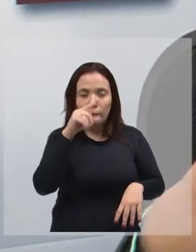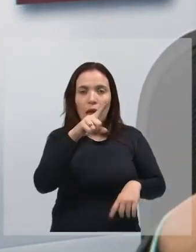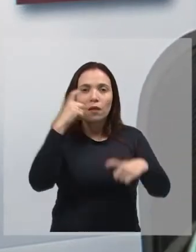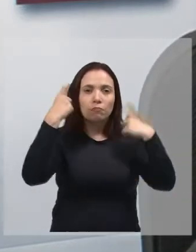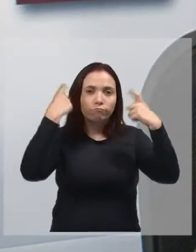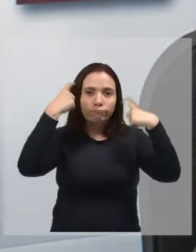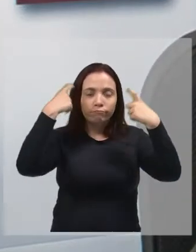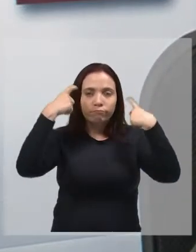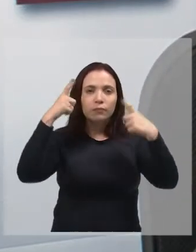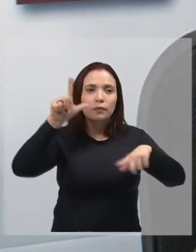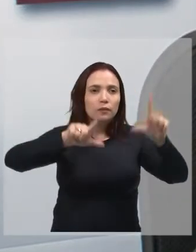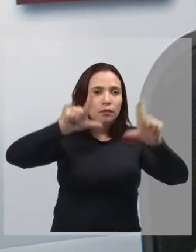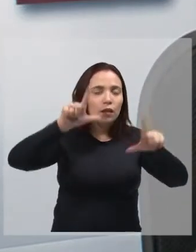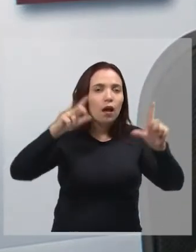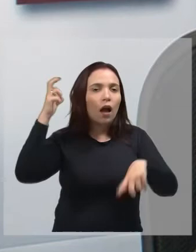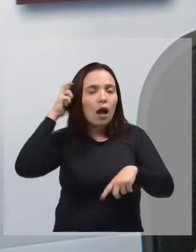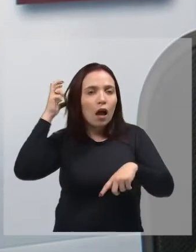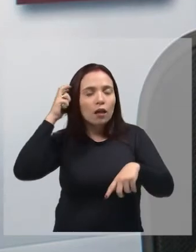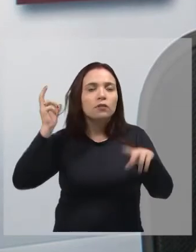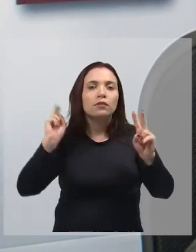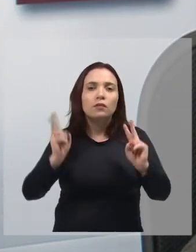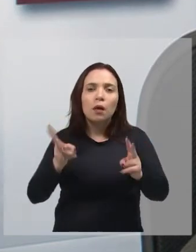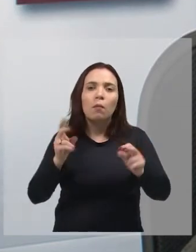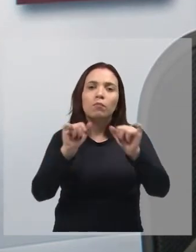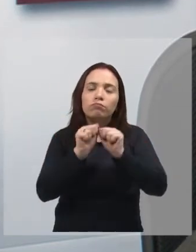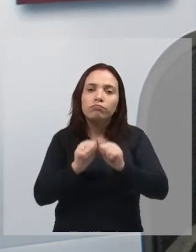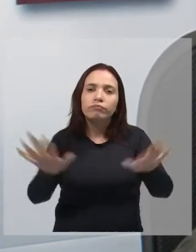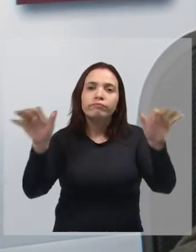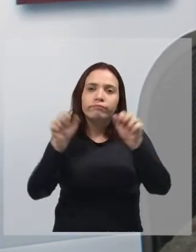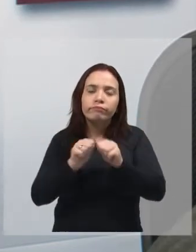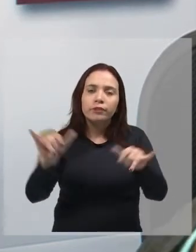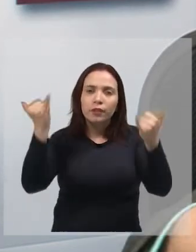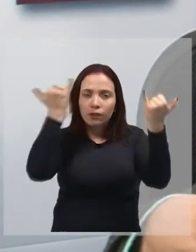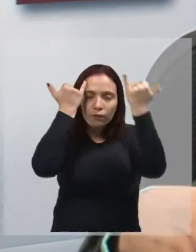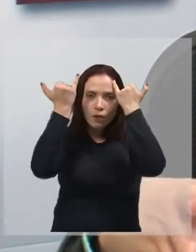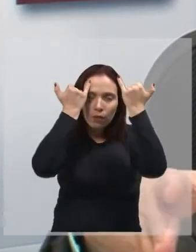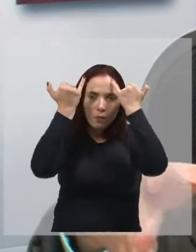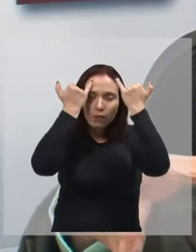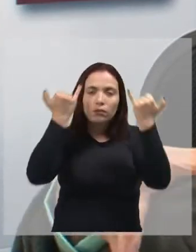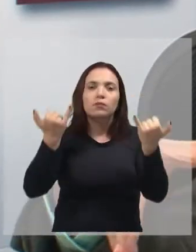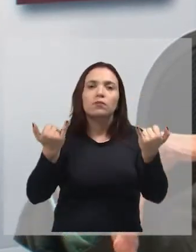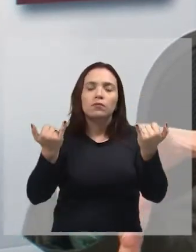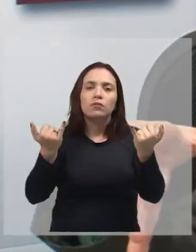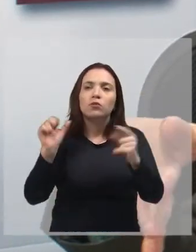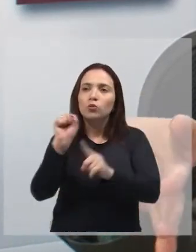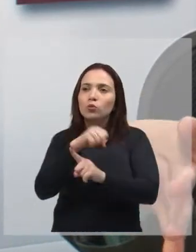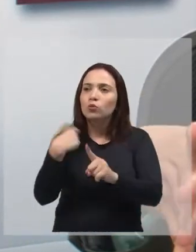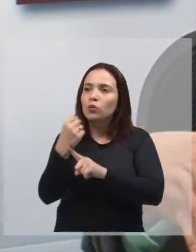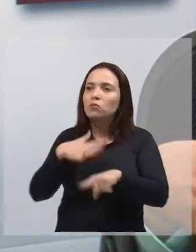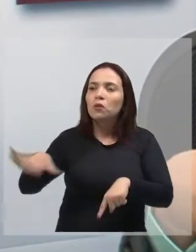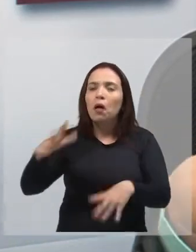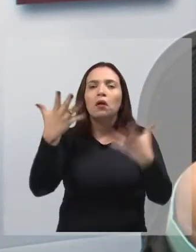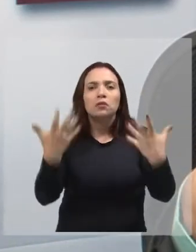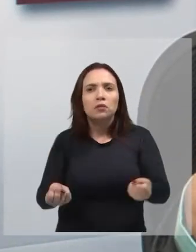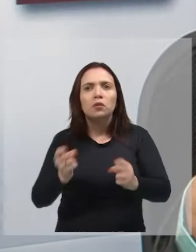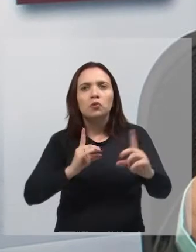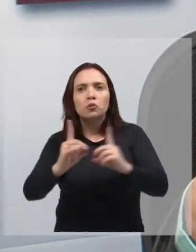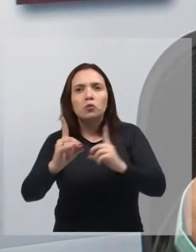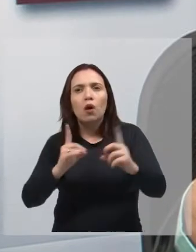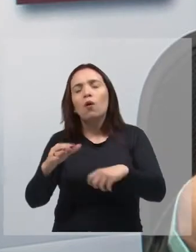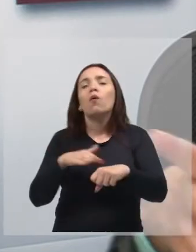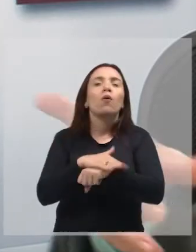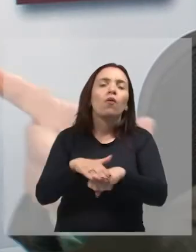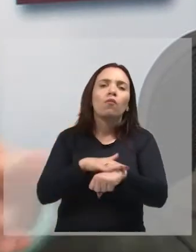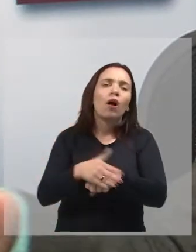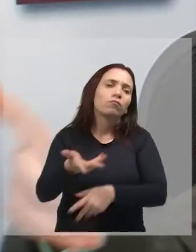essa questão de se mostrar um cara republicano no sentido de abrir espaço para o diálogo e para os